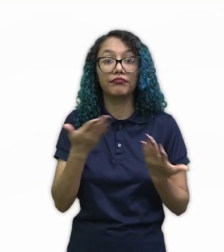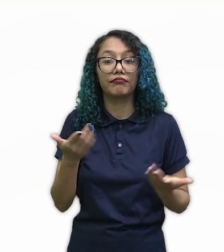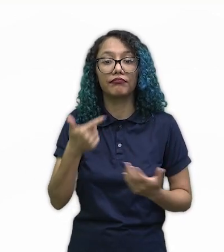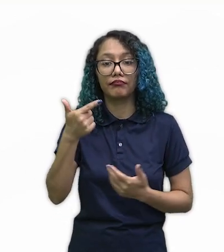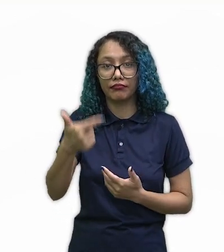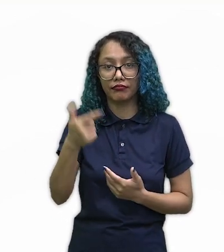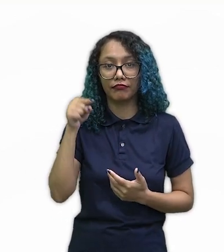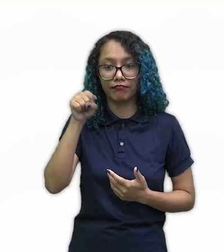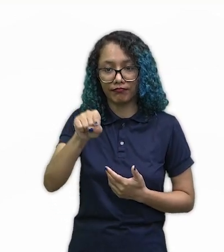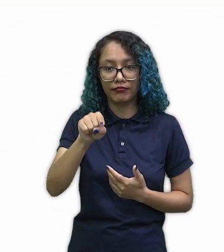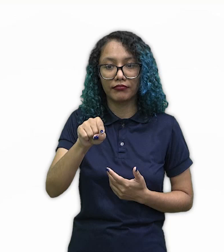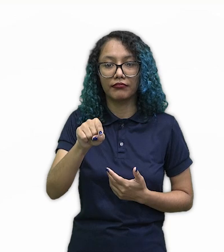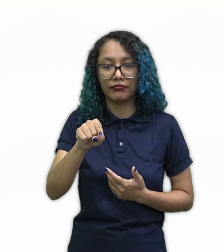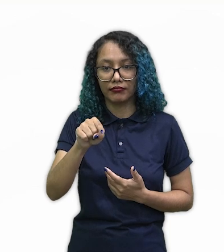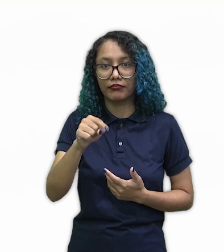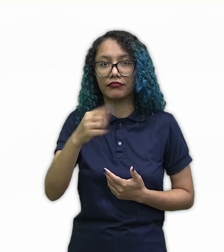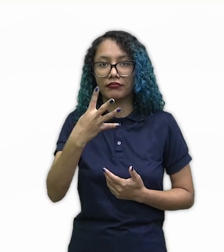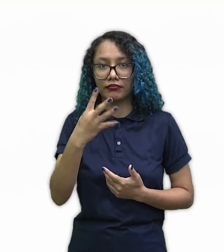equivalente a